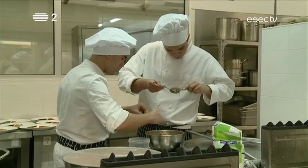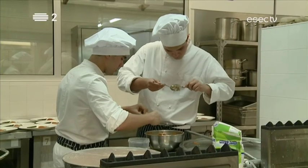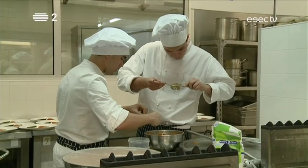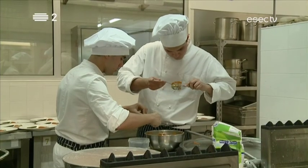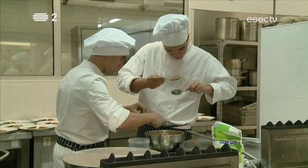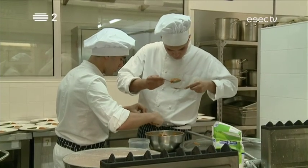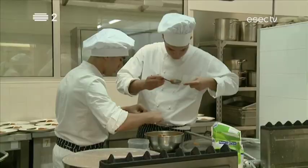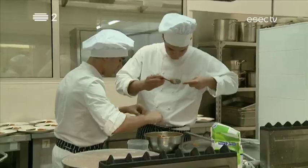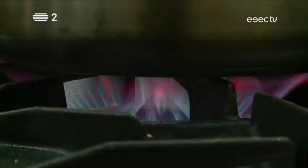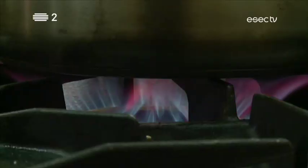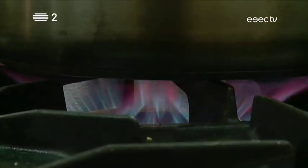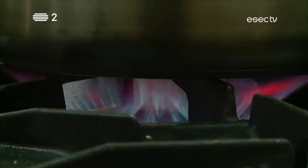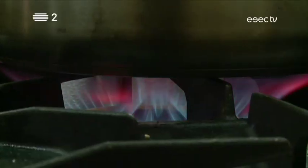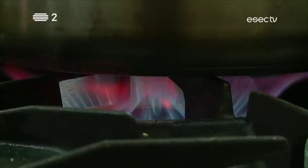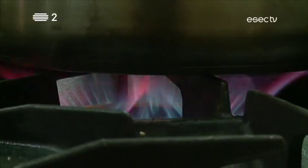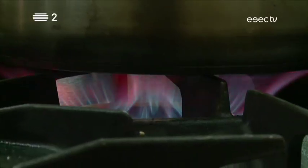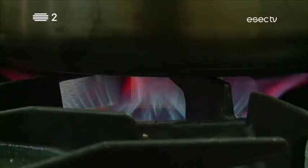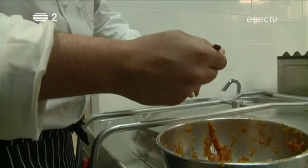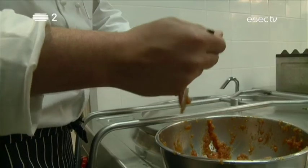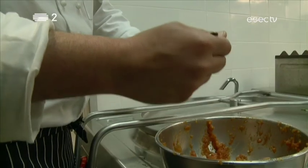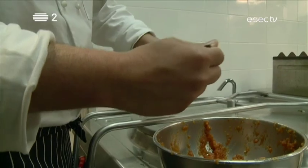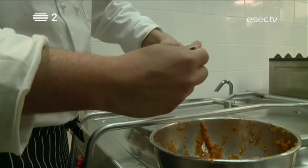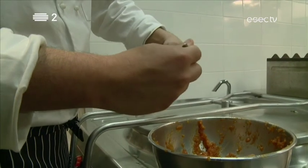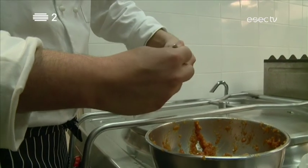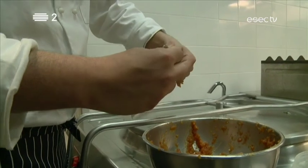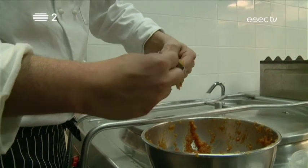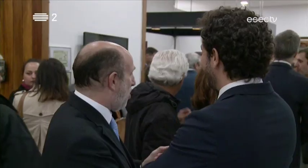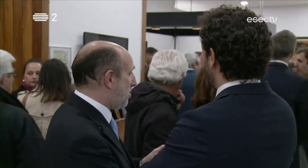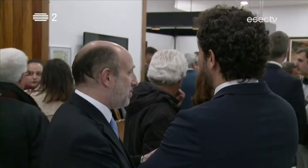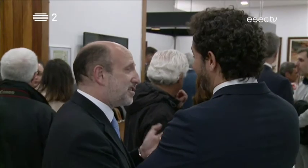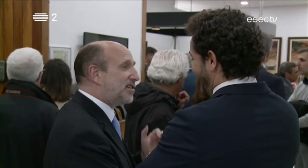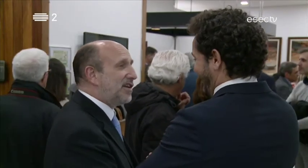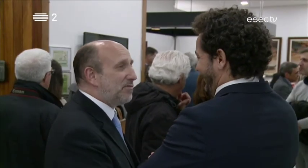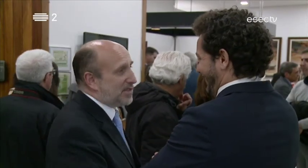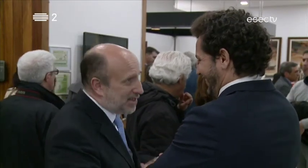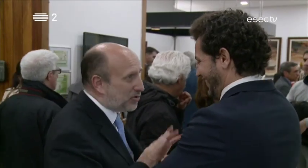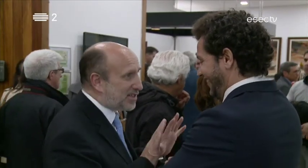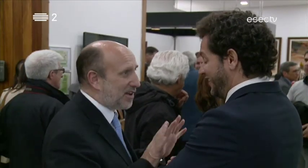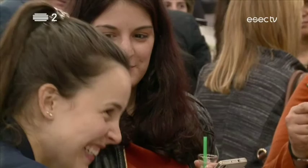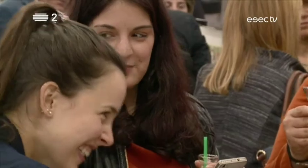We'll be right back.